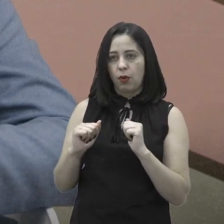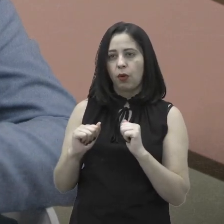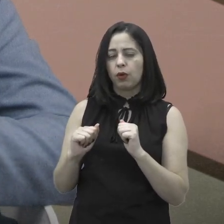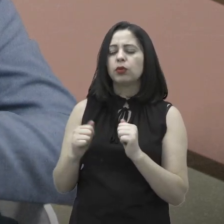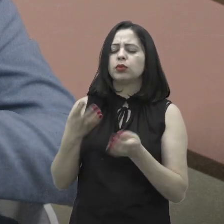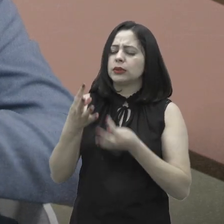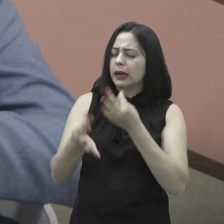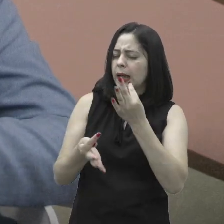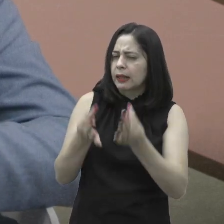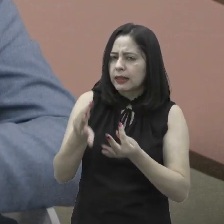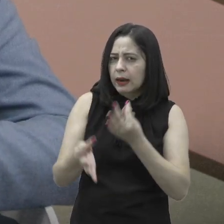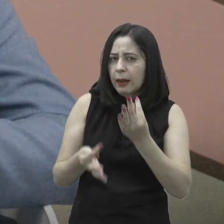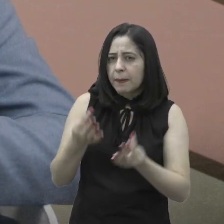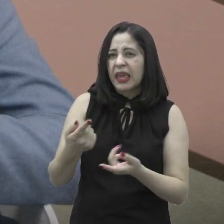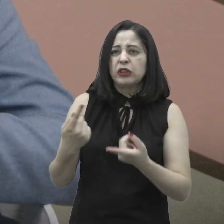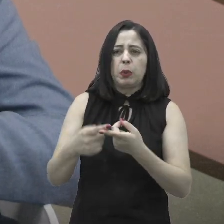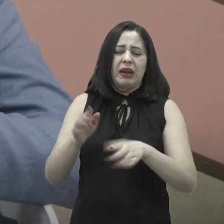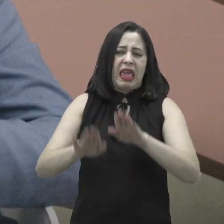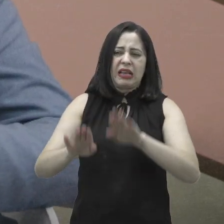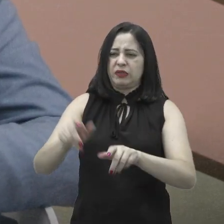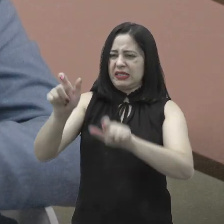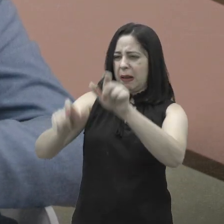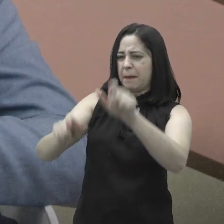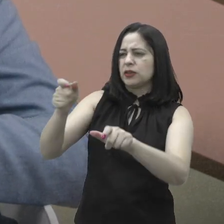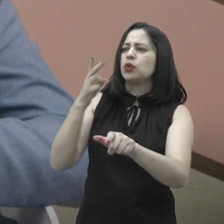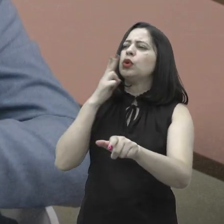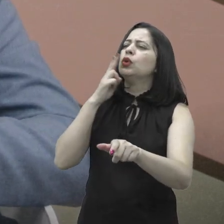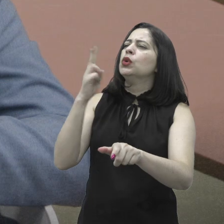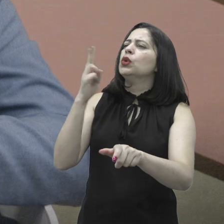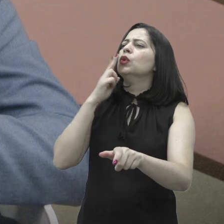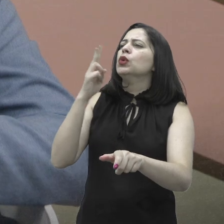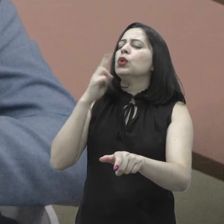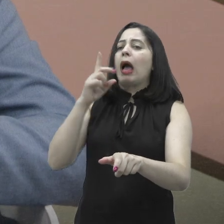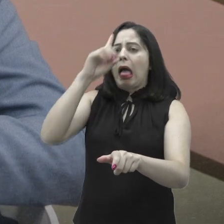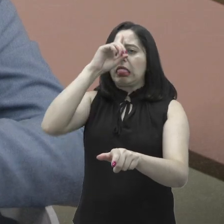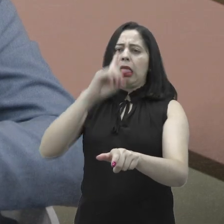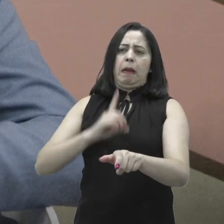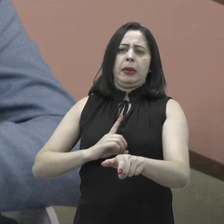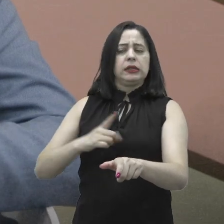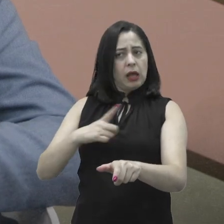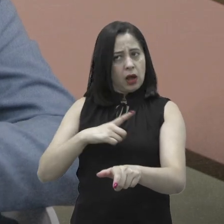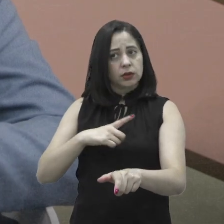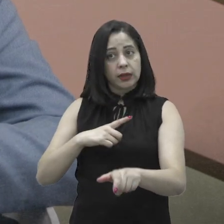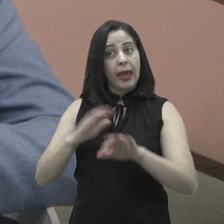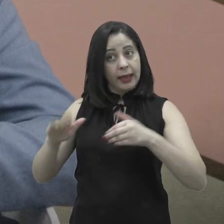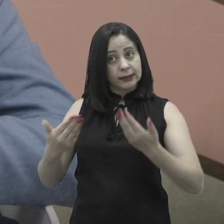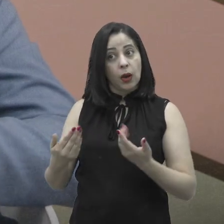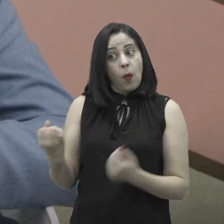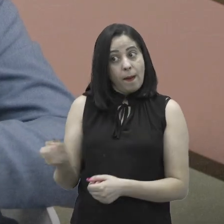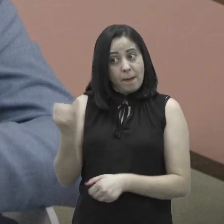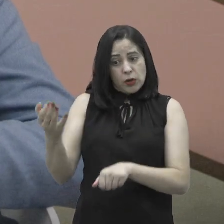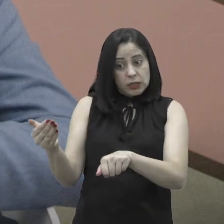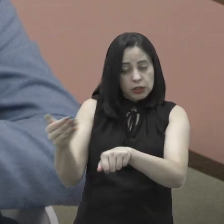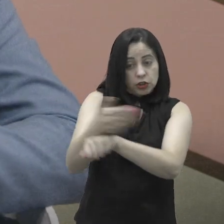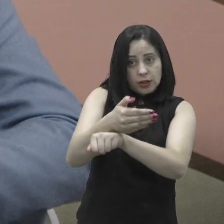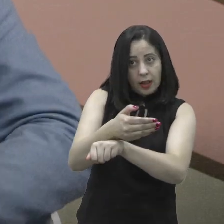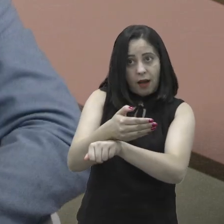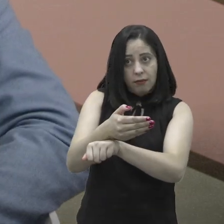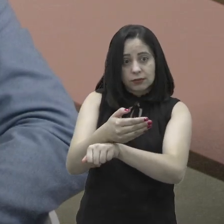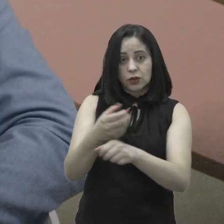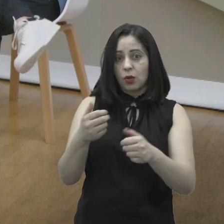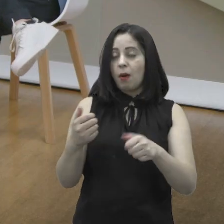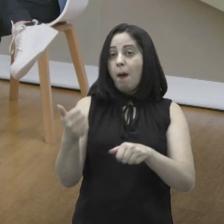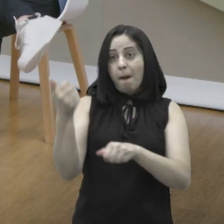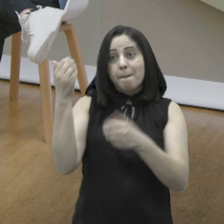doença. Então, você sofre de depressão, de ansiedade devido às doenças crônicas. Então, tem que ter um acompanhamento para ter tanto a mente sã quanto o corpo são